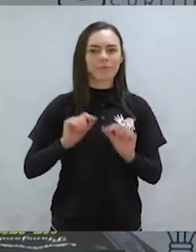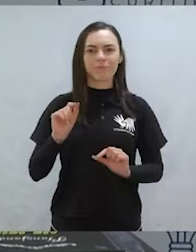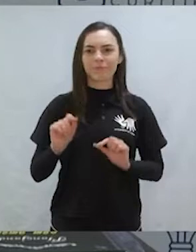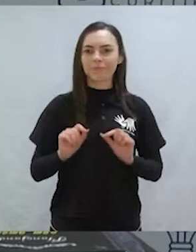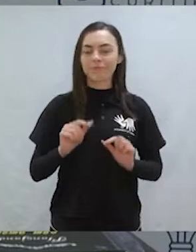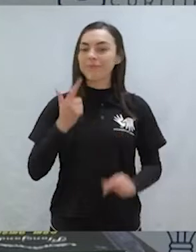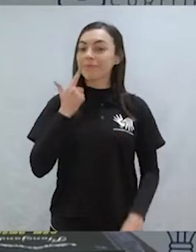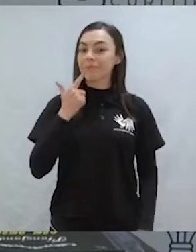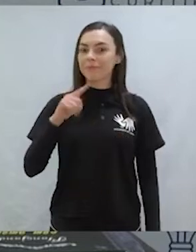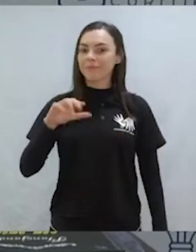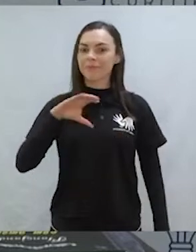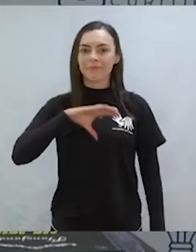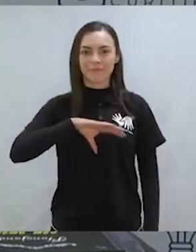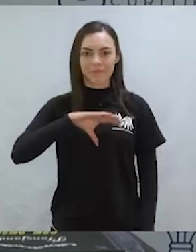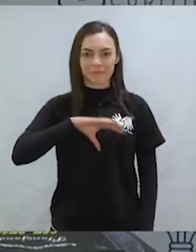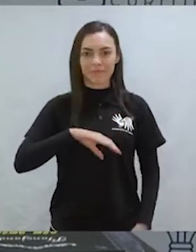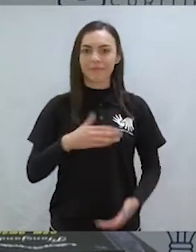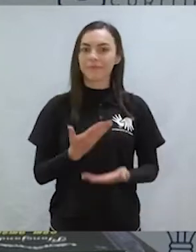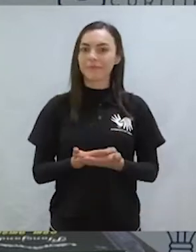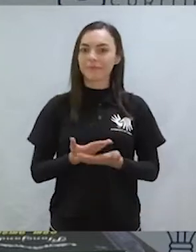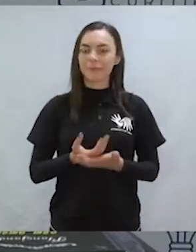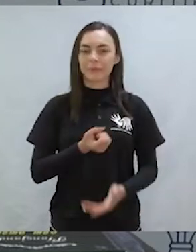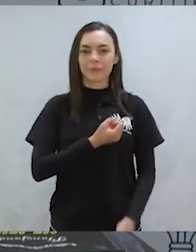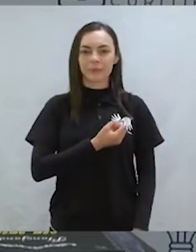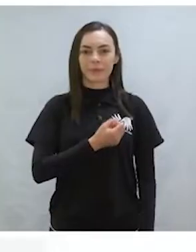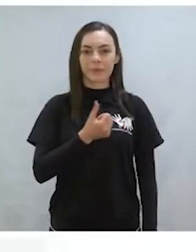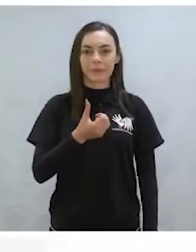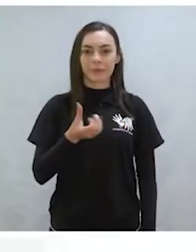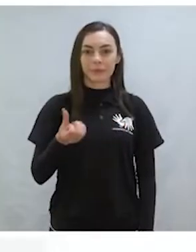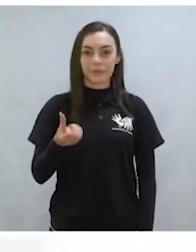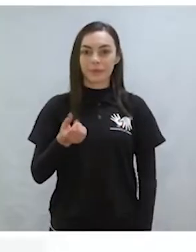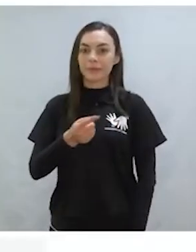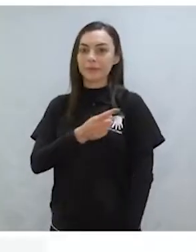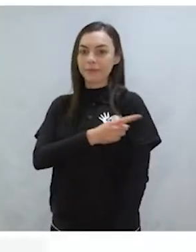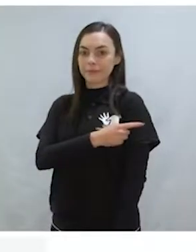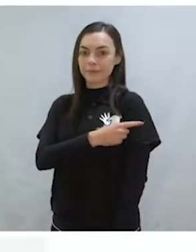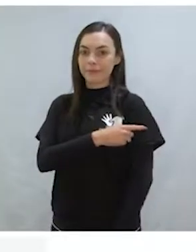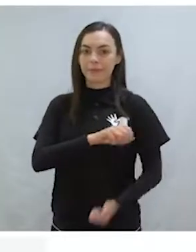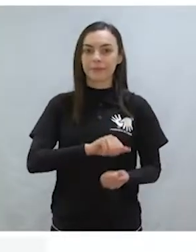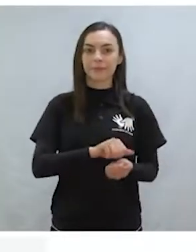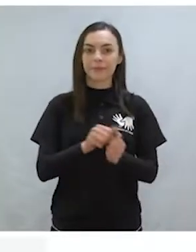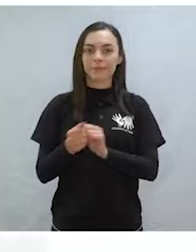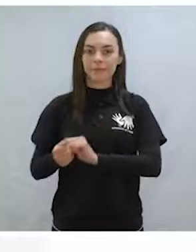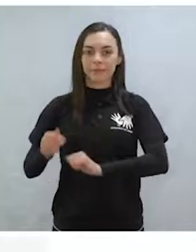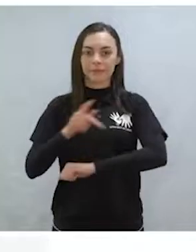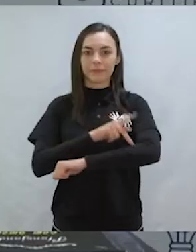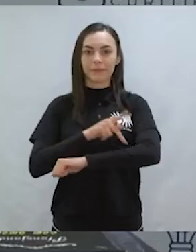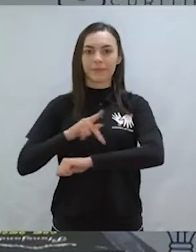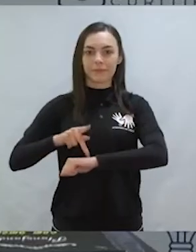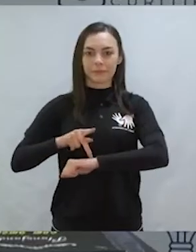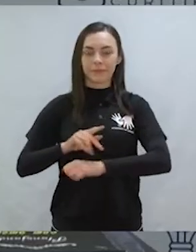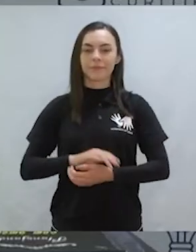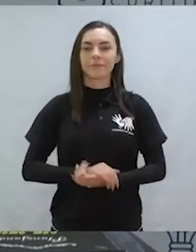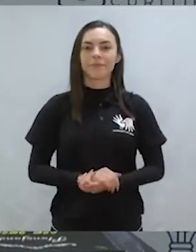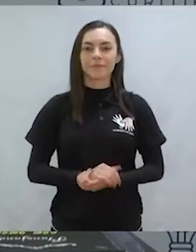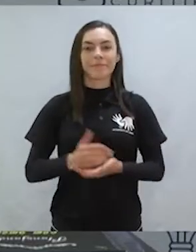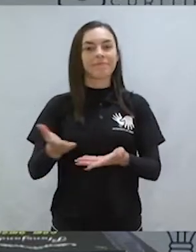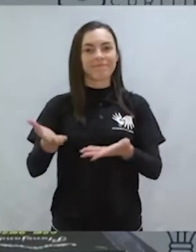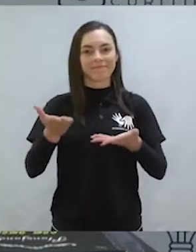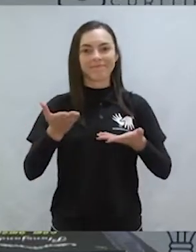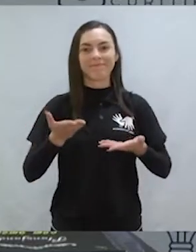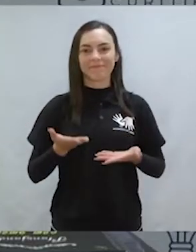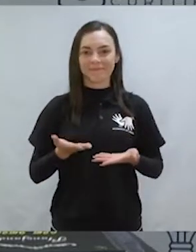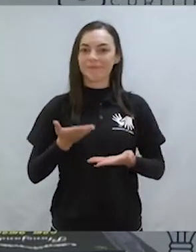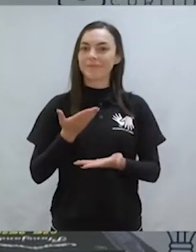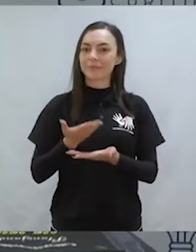de Língua Portuguesa, aula número 16, primeiro ano, adequação pedagógica.